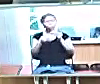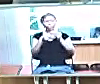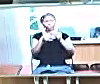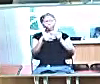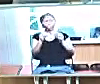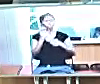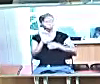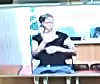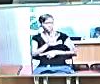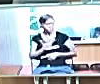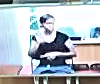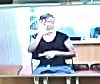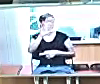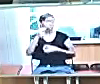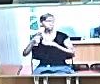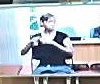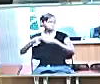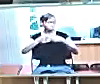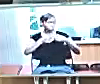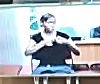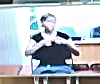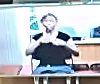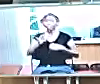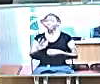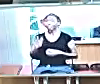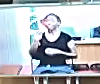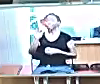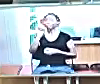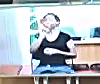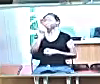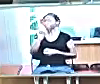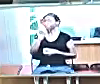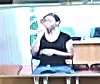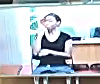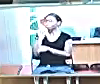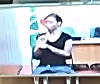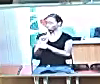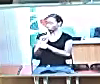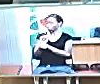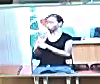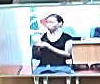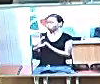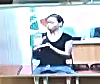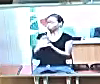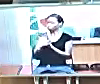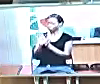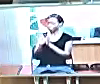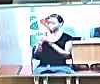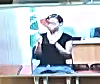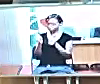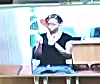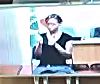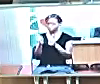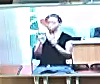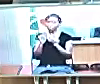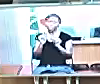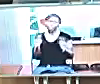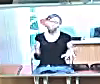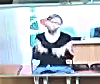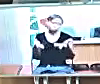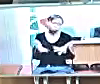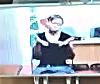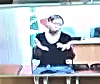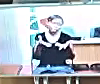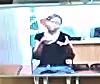aos municípios dessa tributo que deixou de ser cobrado na tentativa de estimular as